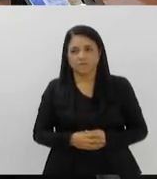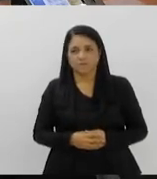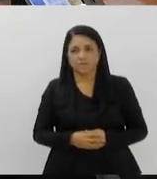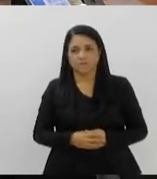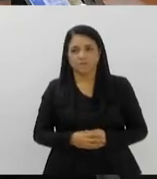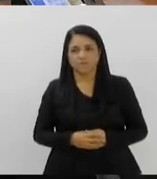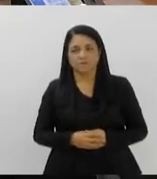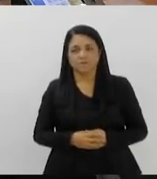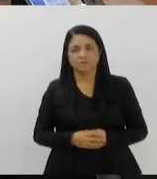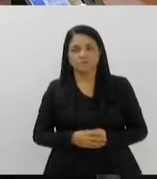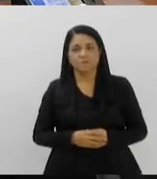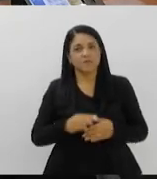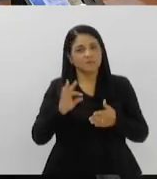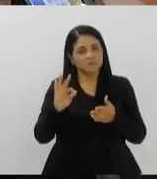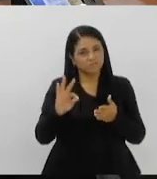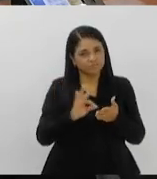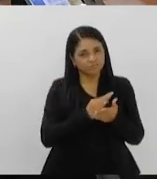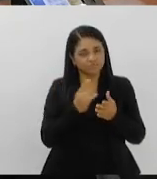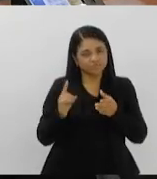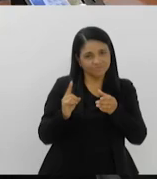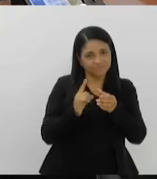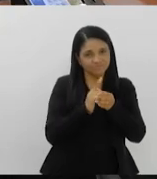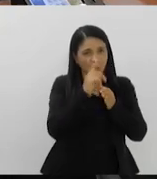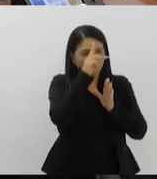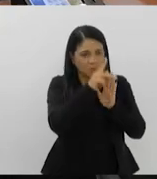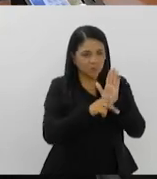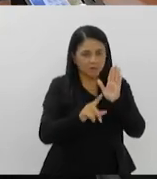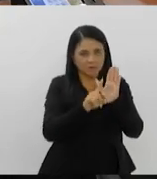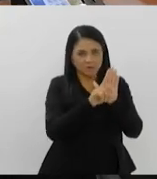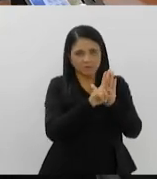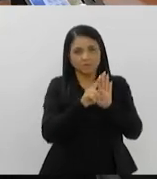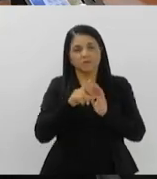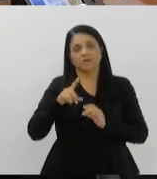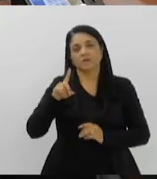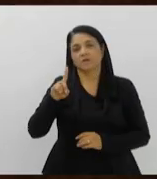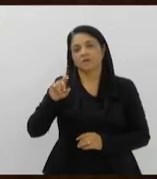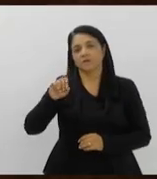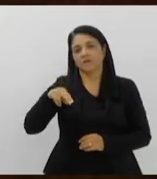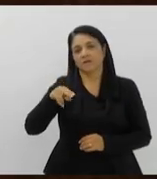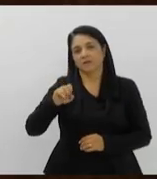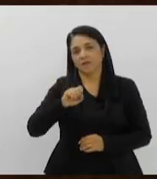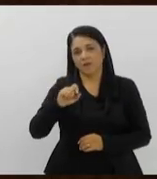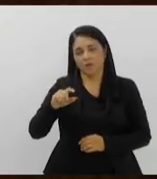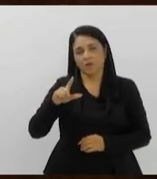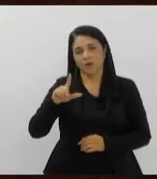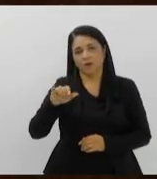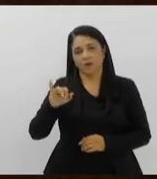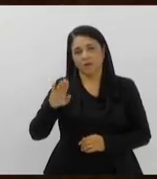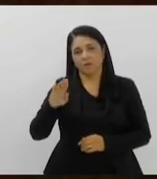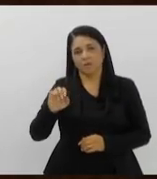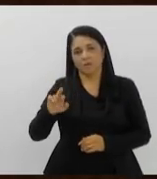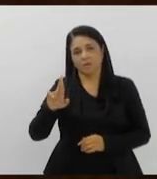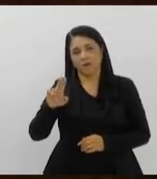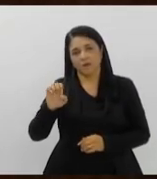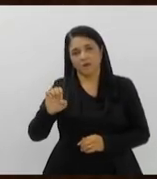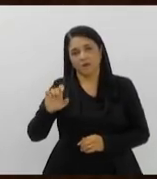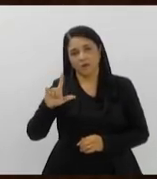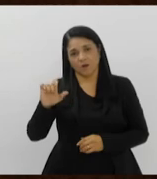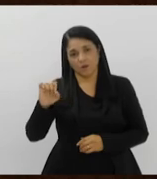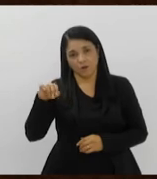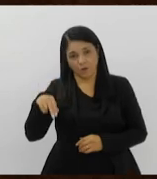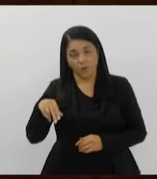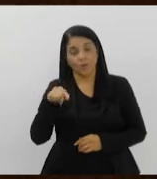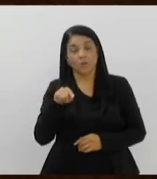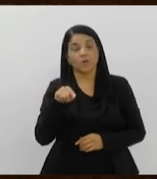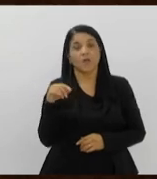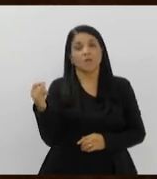para assinar junto nesse projeto de lei do deputado Daniel Librelon pelo seguinte: a importância da